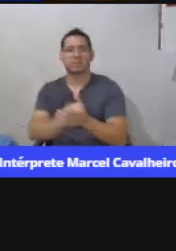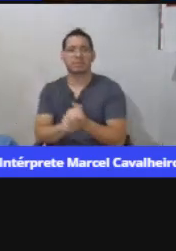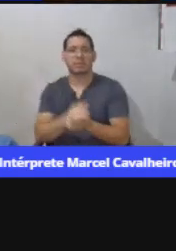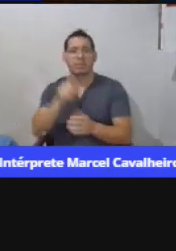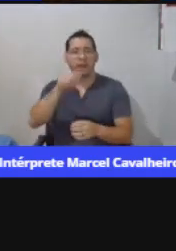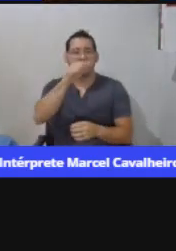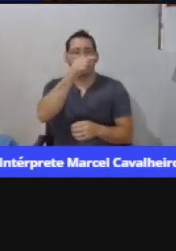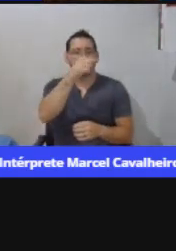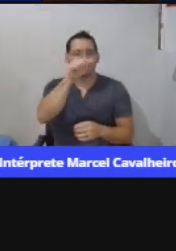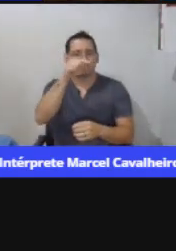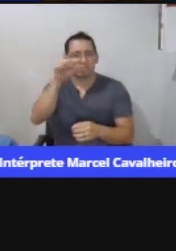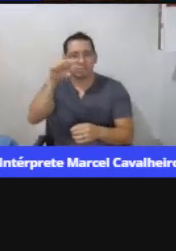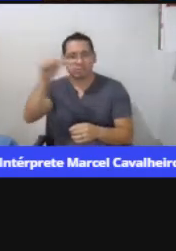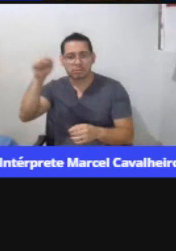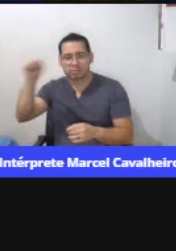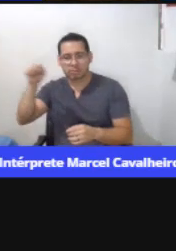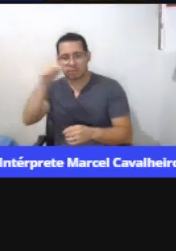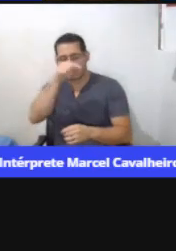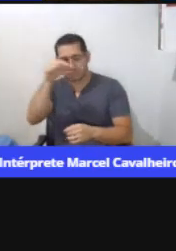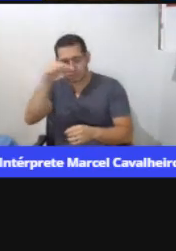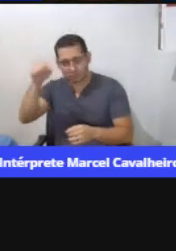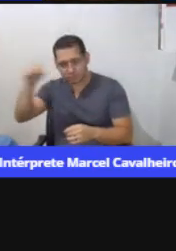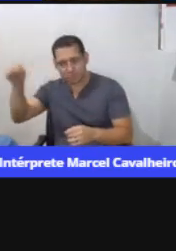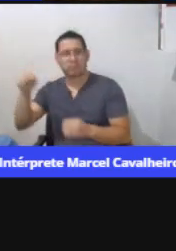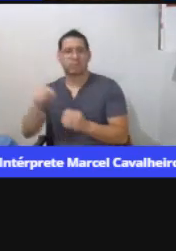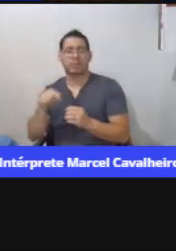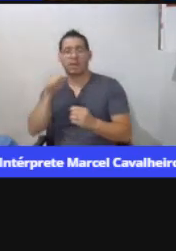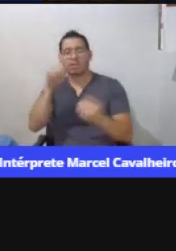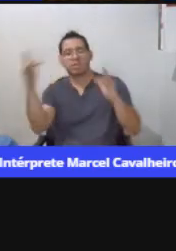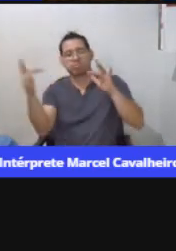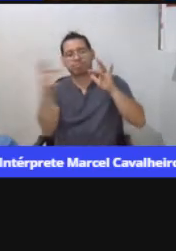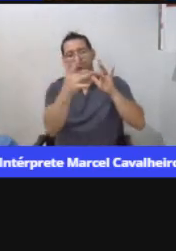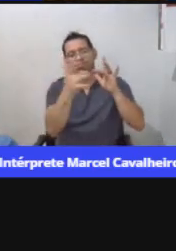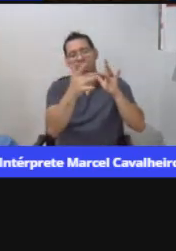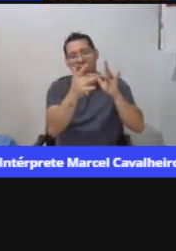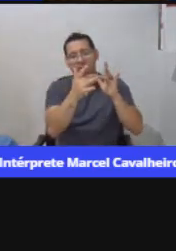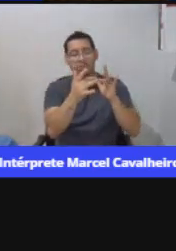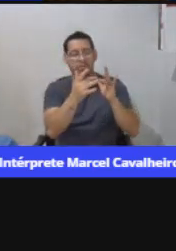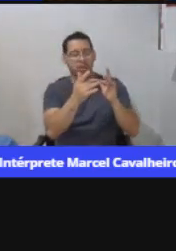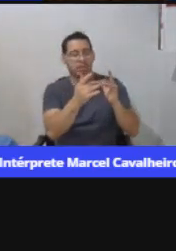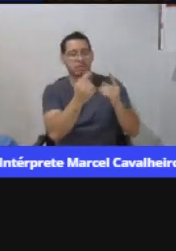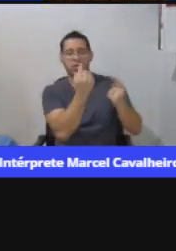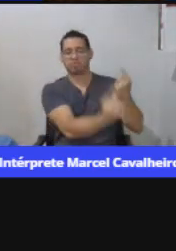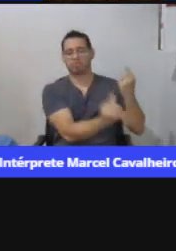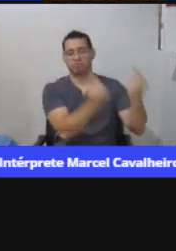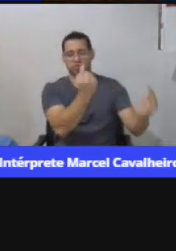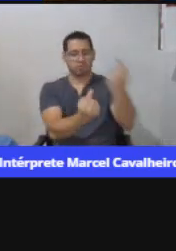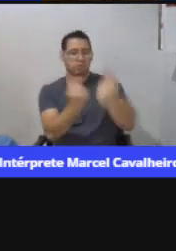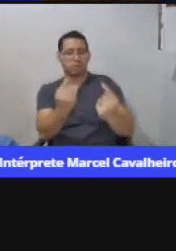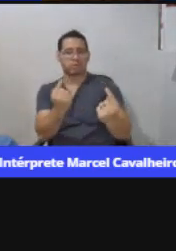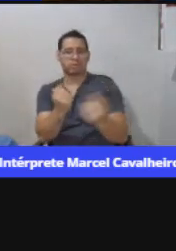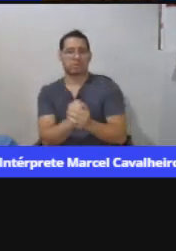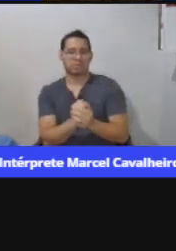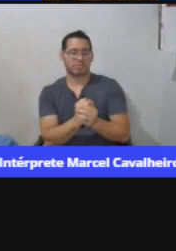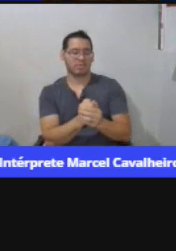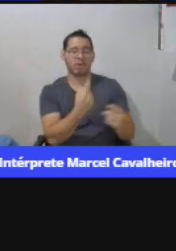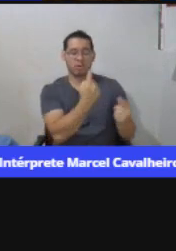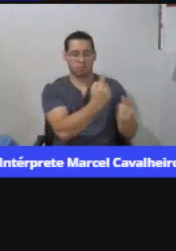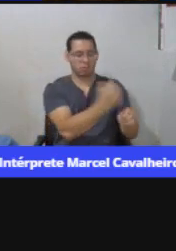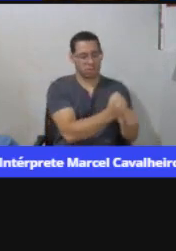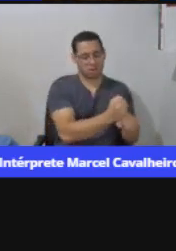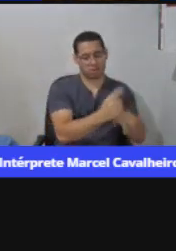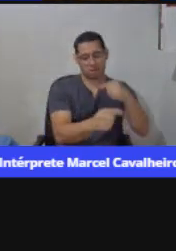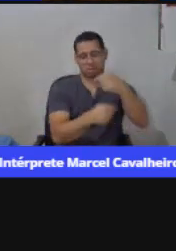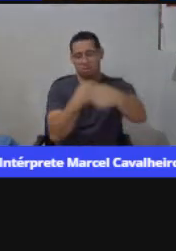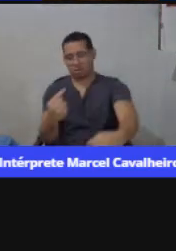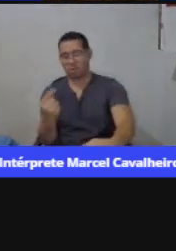tracejadas, elas indicam relações diretas, né, de conhecimentos entre as habilidades de um ano para o outro ou